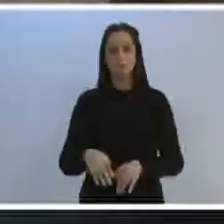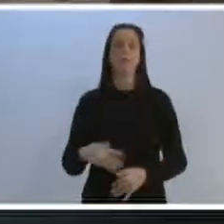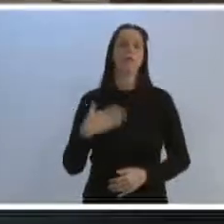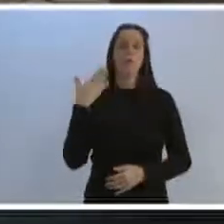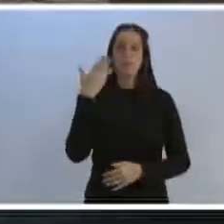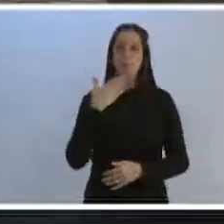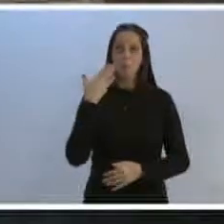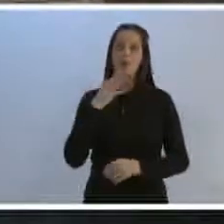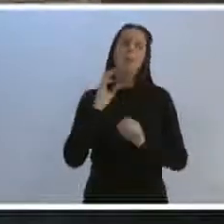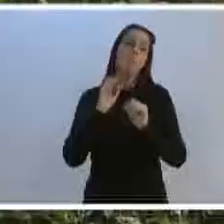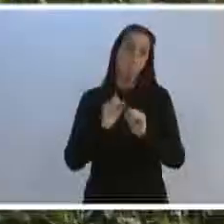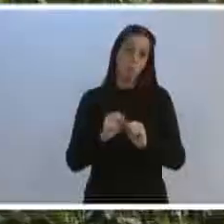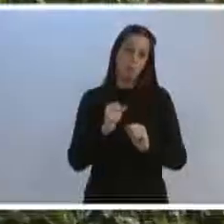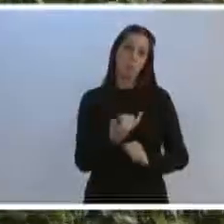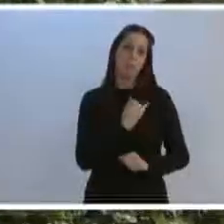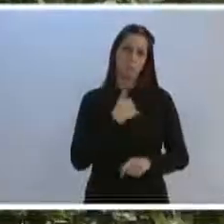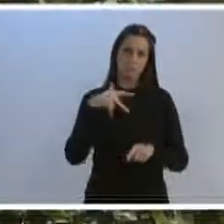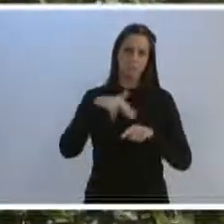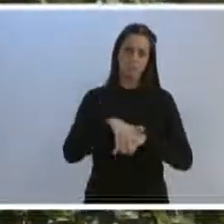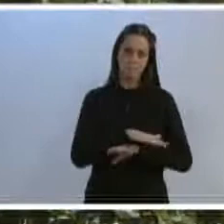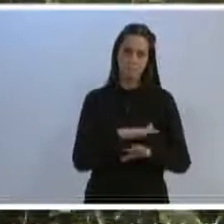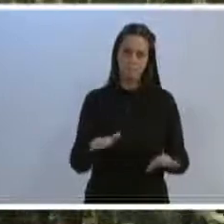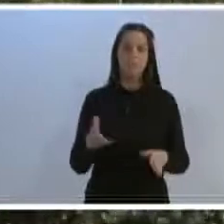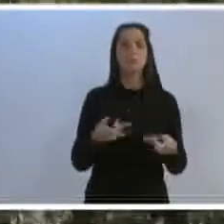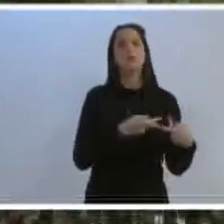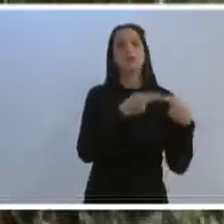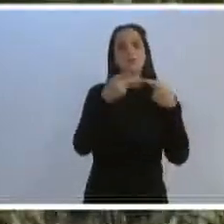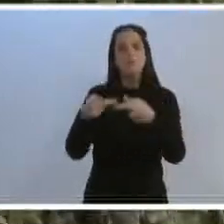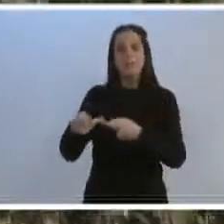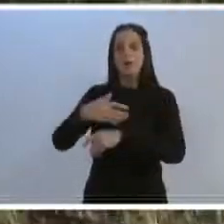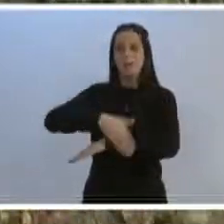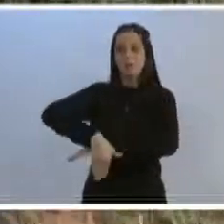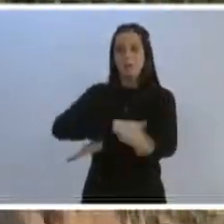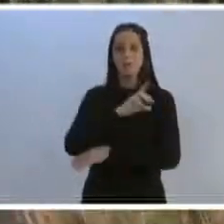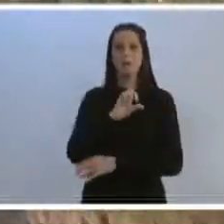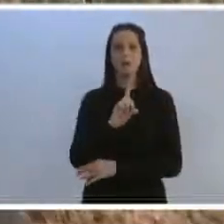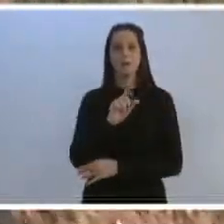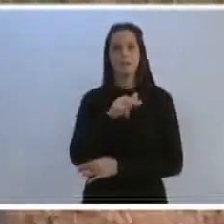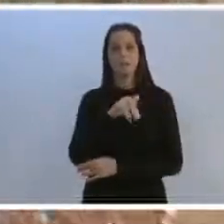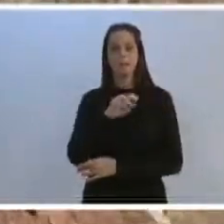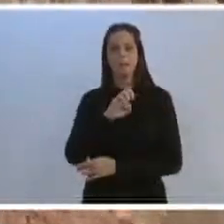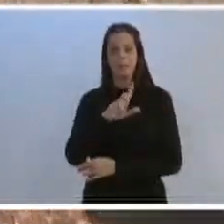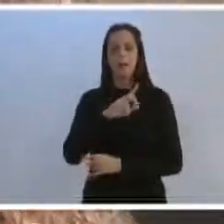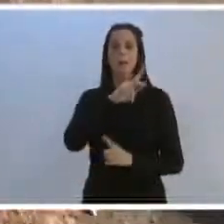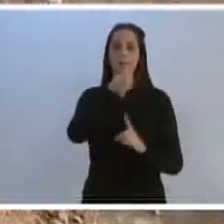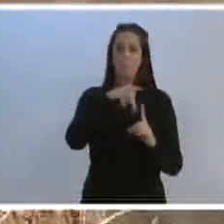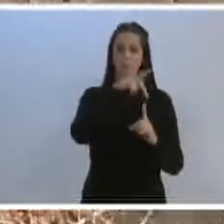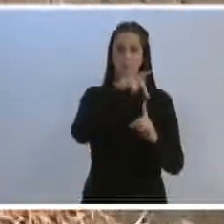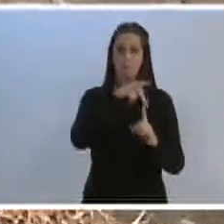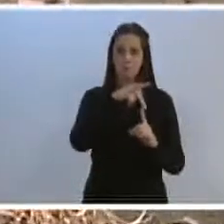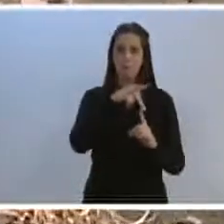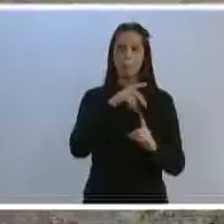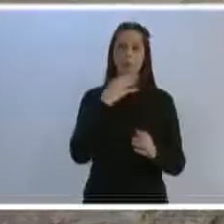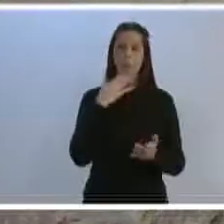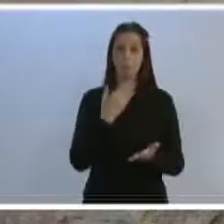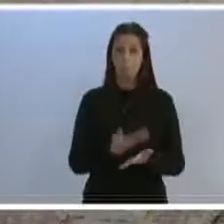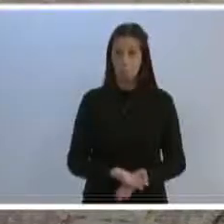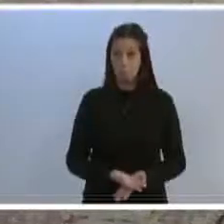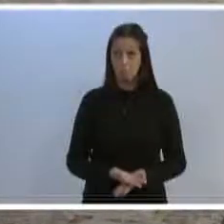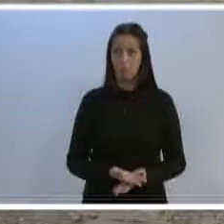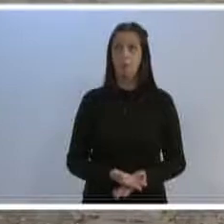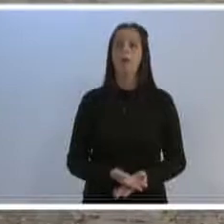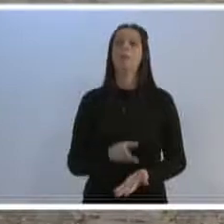interromper ali mas eu visitei hoje a rua daniel alberto de souza no bairro ponta aguda pasmem senhoras e senhores